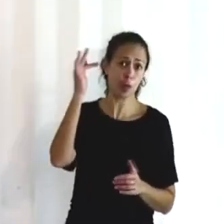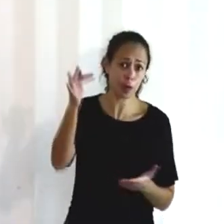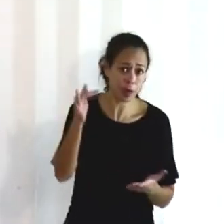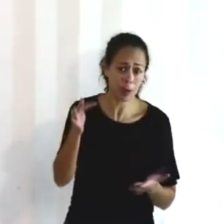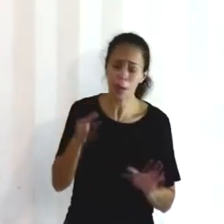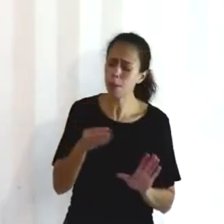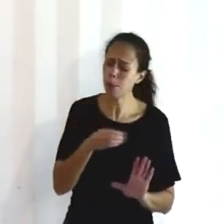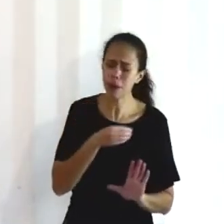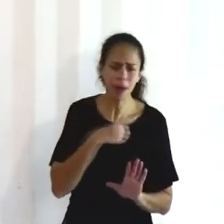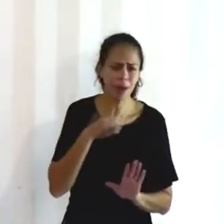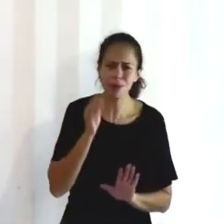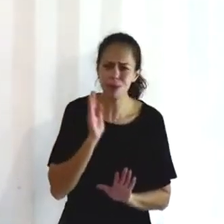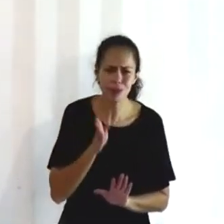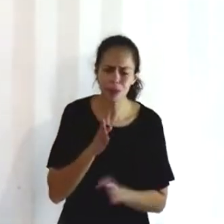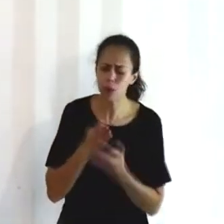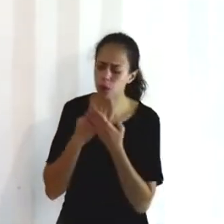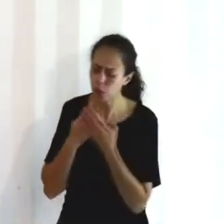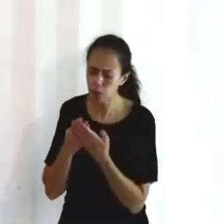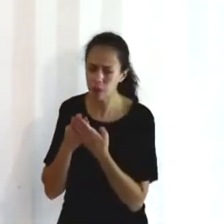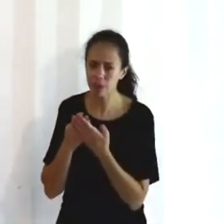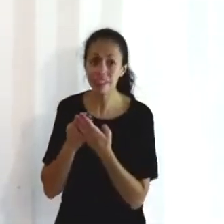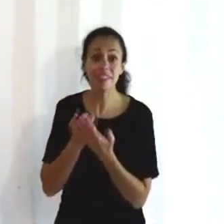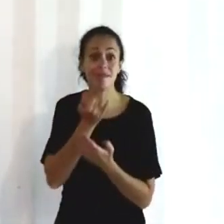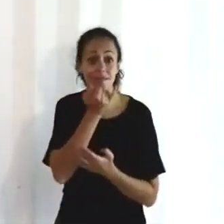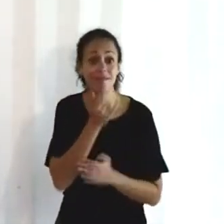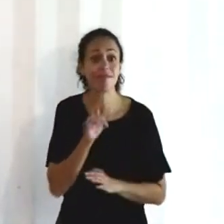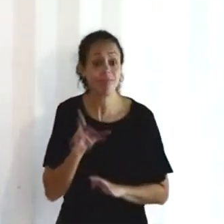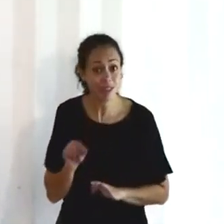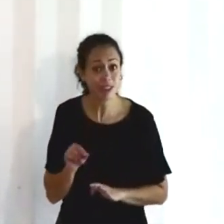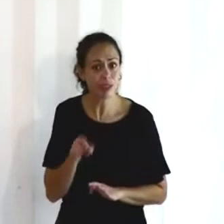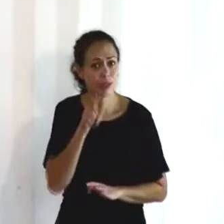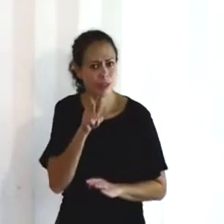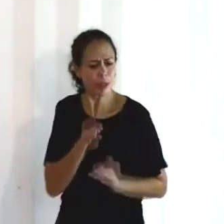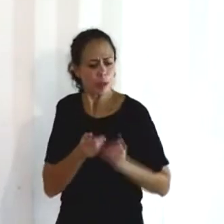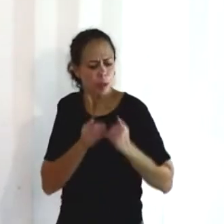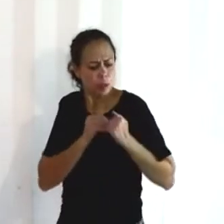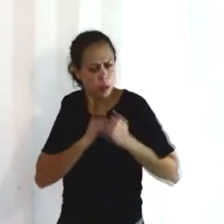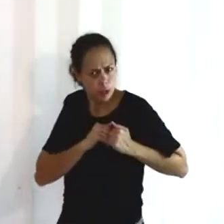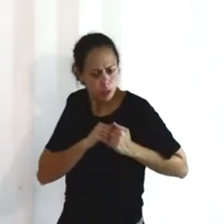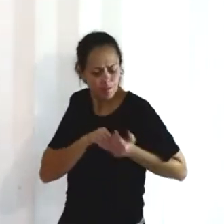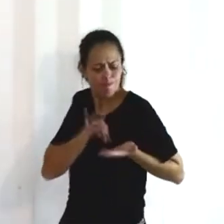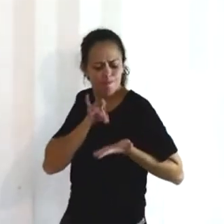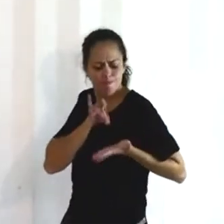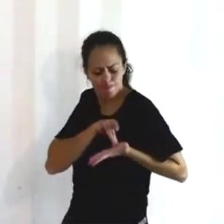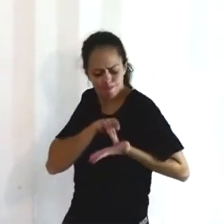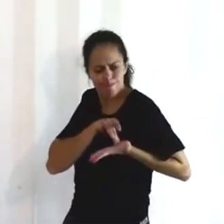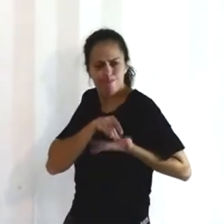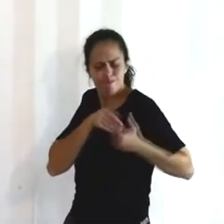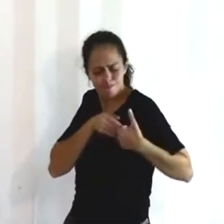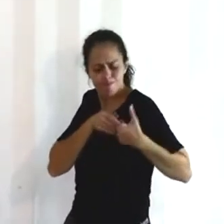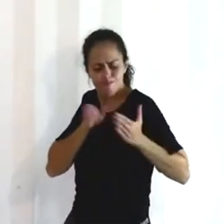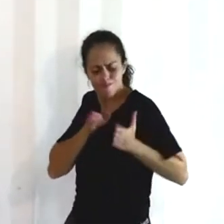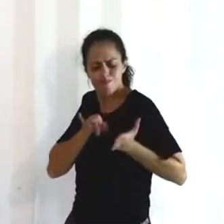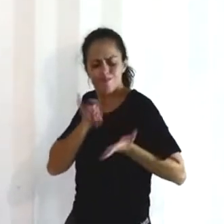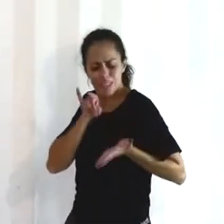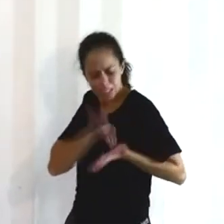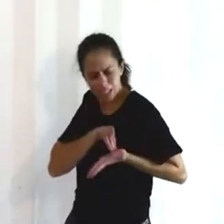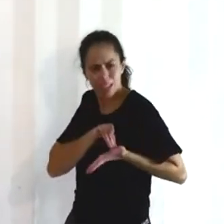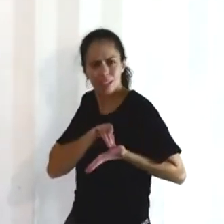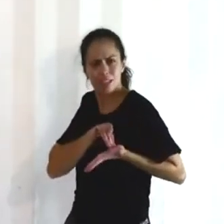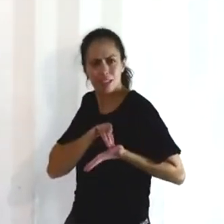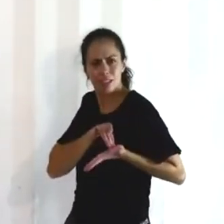todo pecado confessado, sinceramente, no íntimo, que é o que está aqui no texto, é perdoado, meus